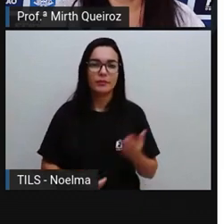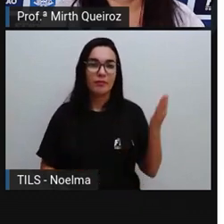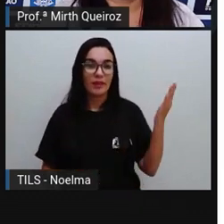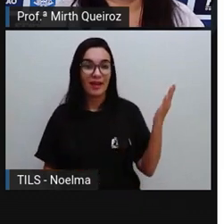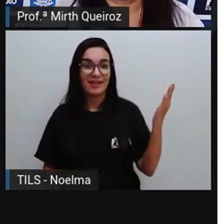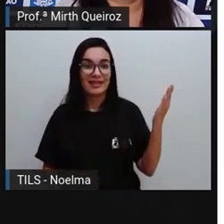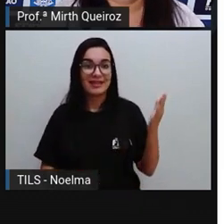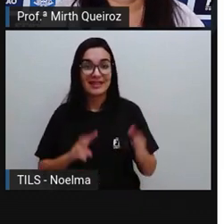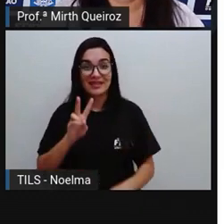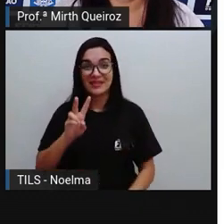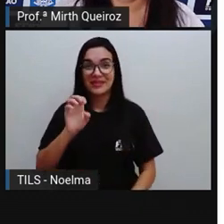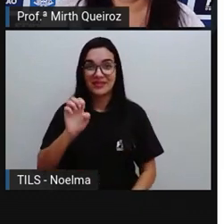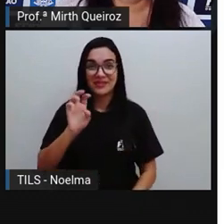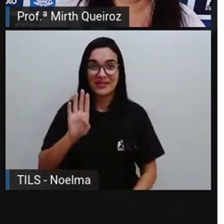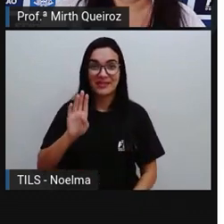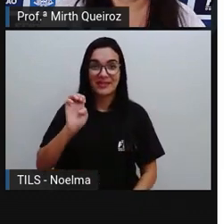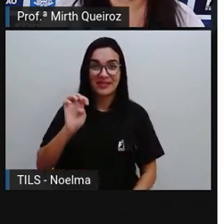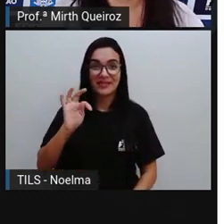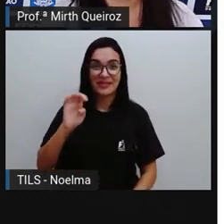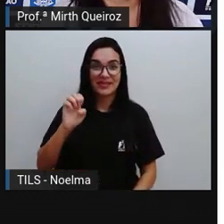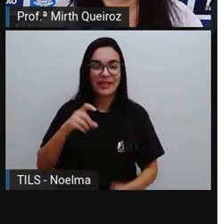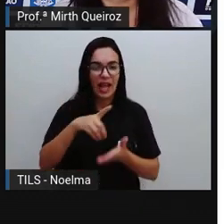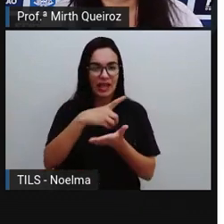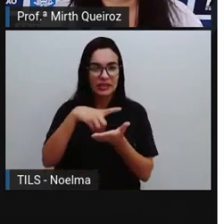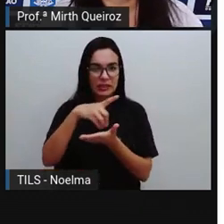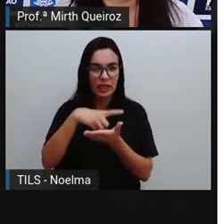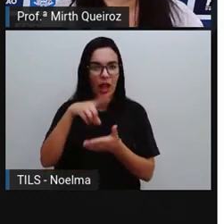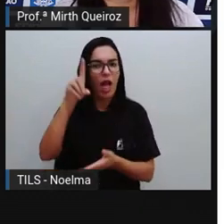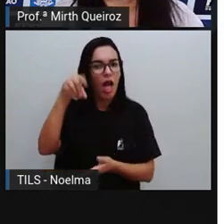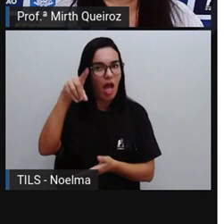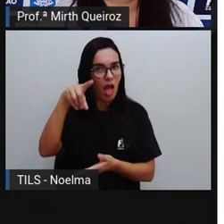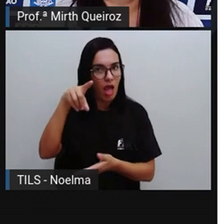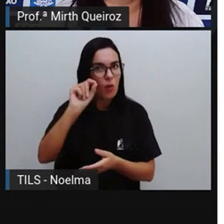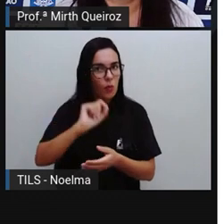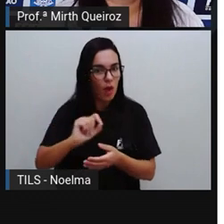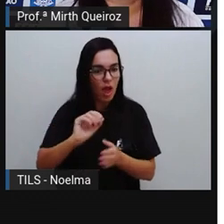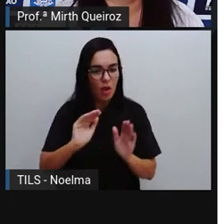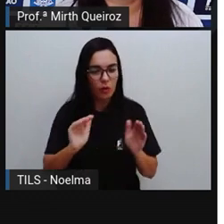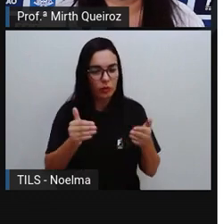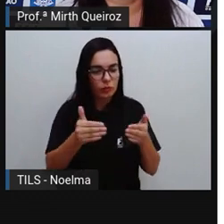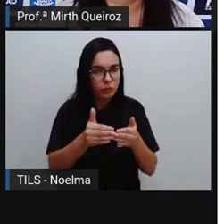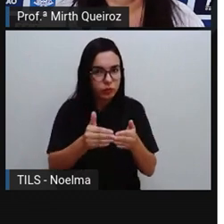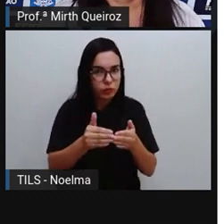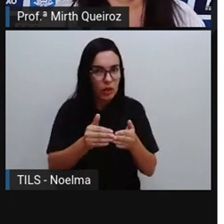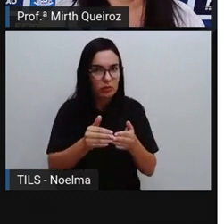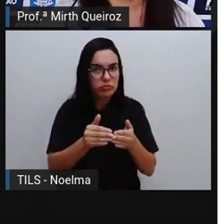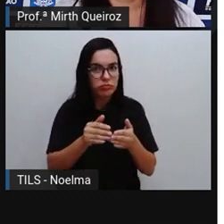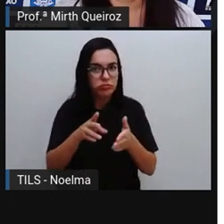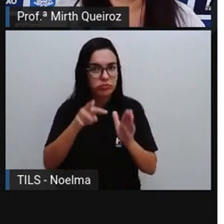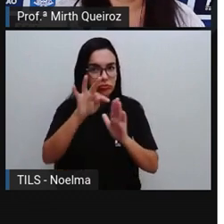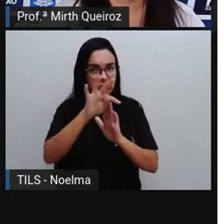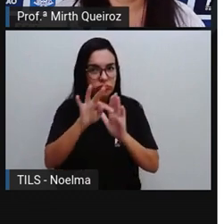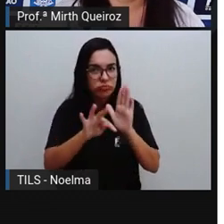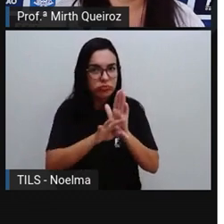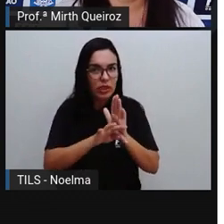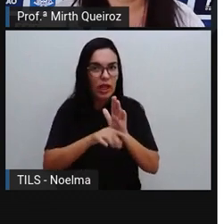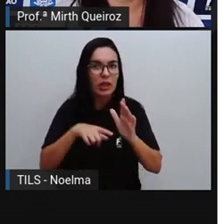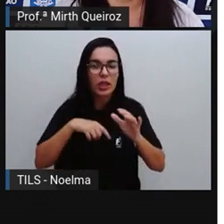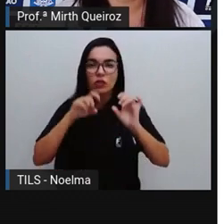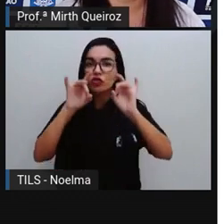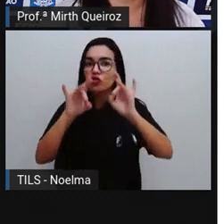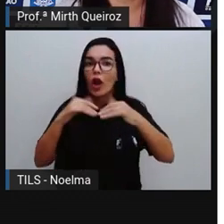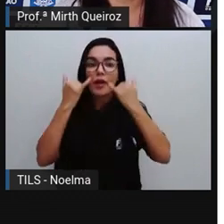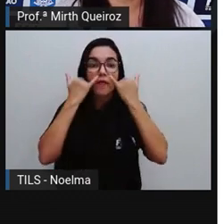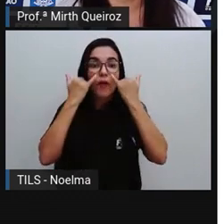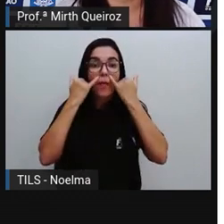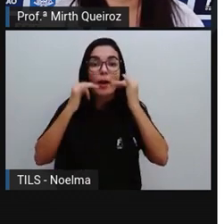Verbete de dicionário. Então, é um texto objetivo, né? Bem simples, rápido, que tem por finalidade informar o